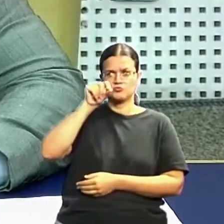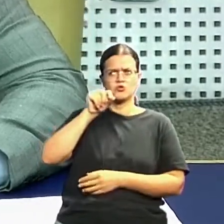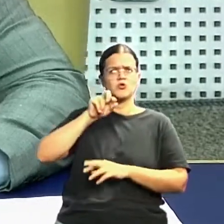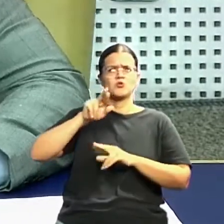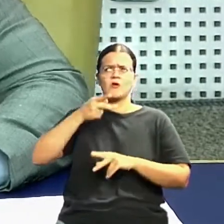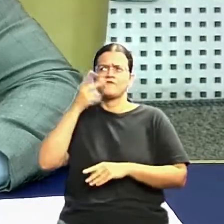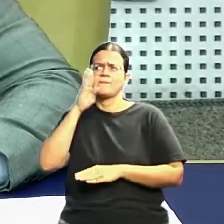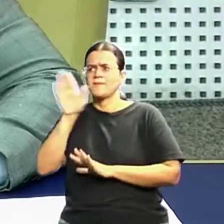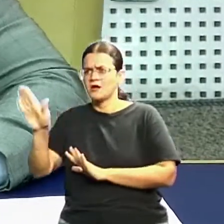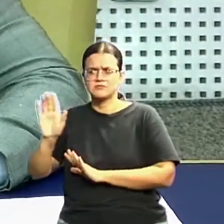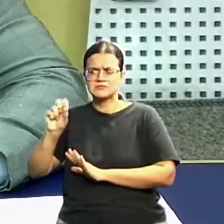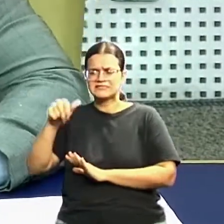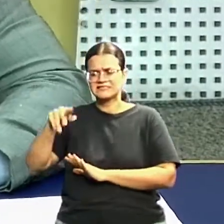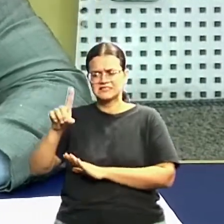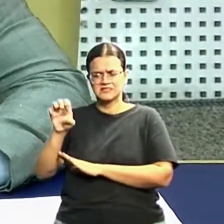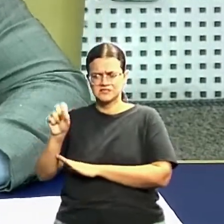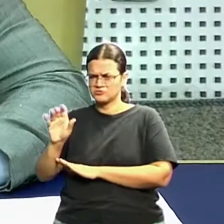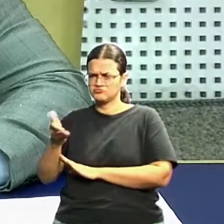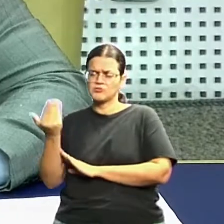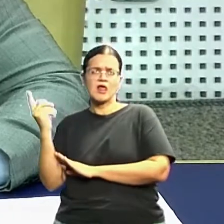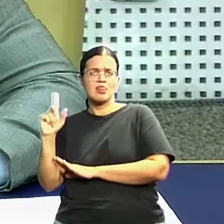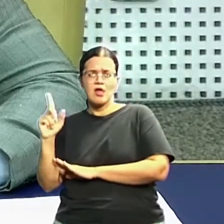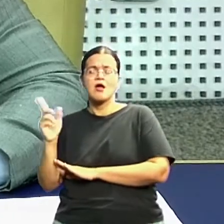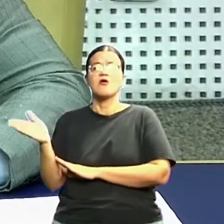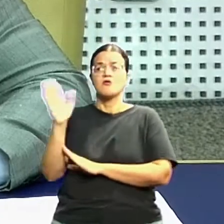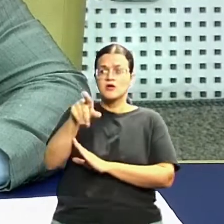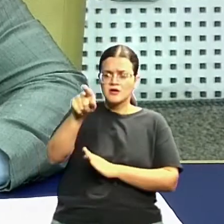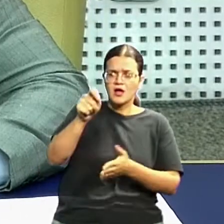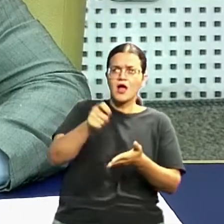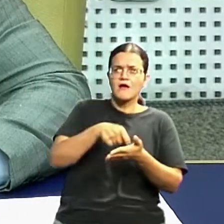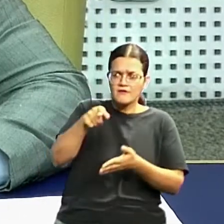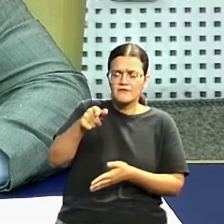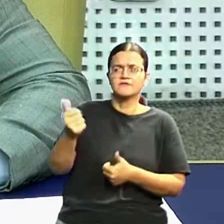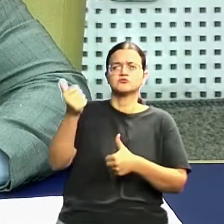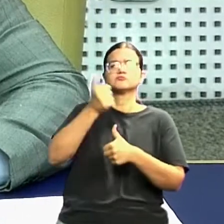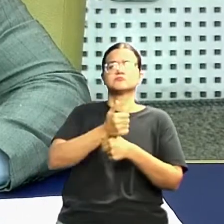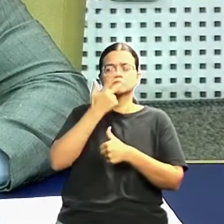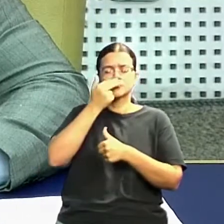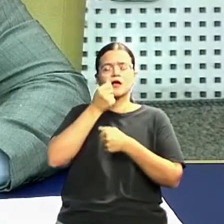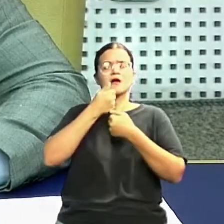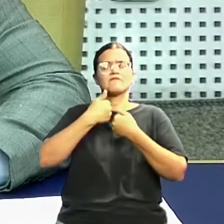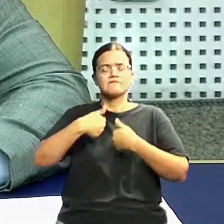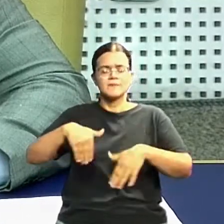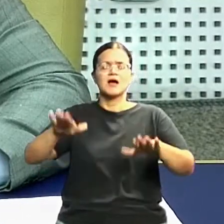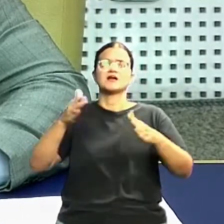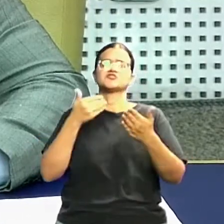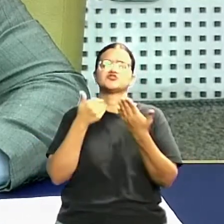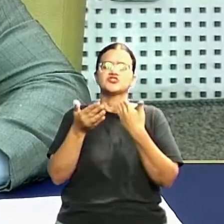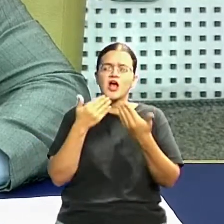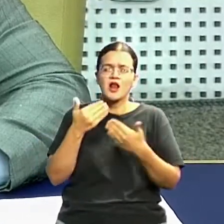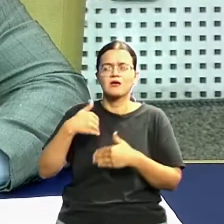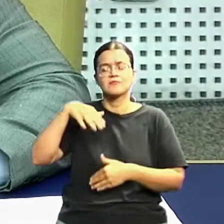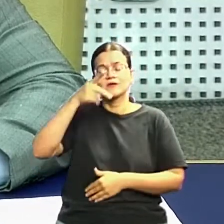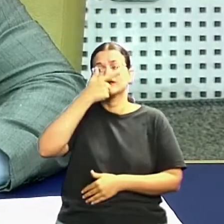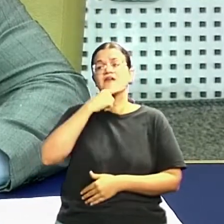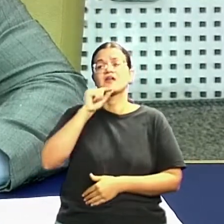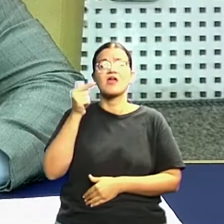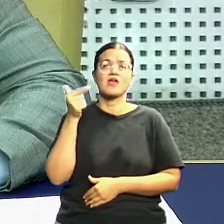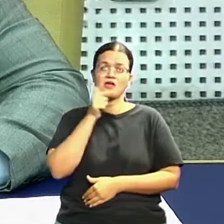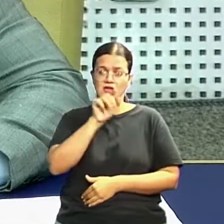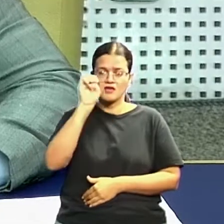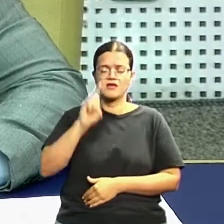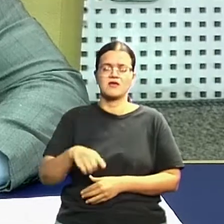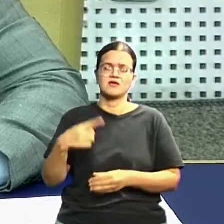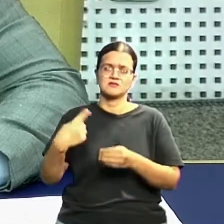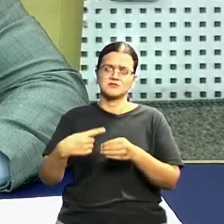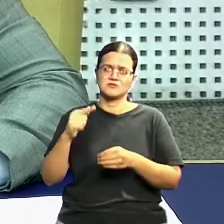trabalho que o nosso ilustre vereador Sandy Júnior fez, mas quando você assumiu, eu falei assim, agora sim, nós vamos abrir um amplo diálogo, e o diálogo, quem vai ganhar com isso é a cidade de